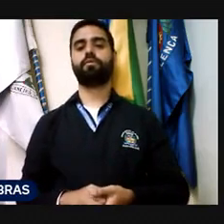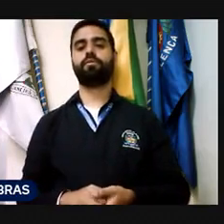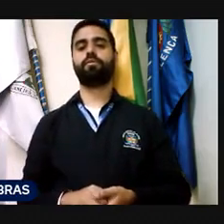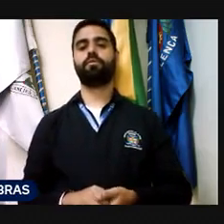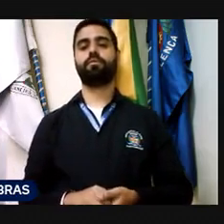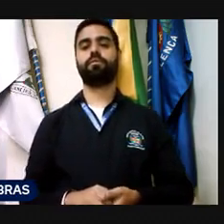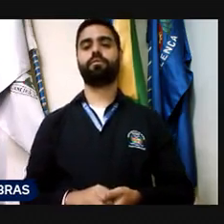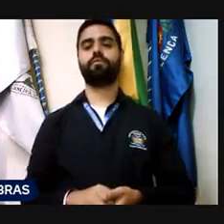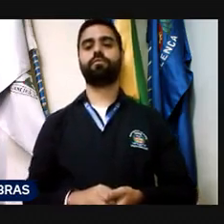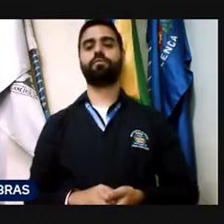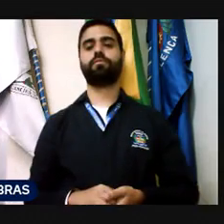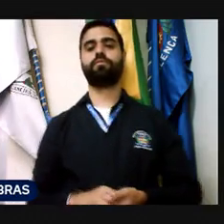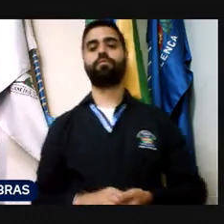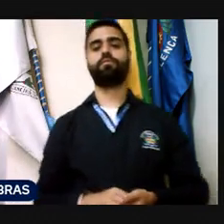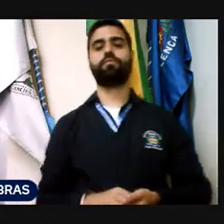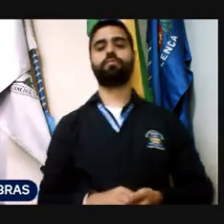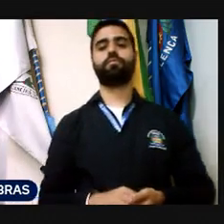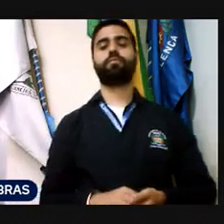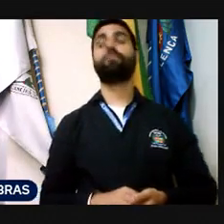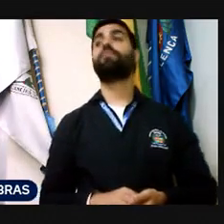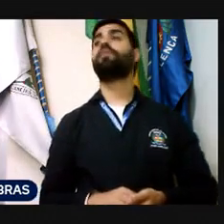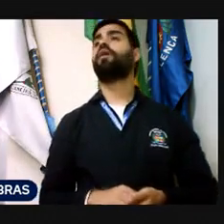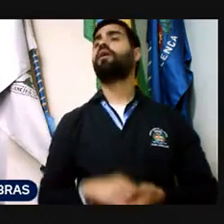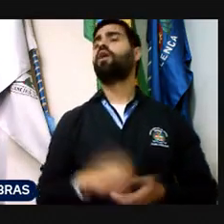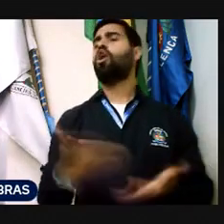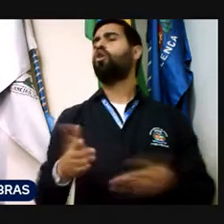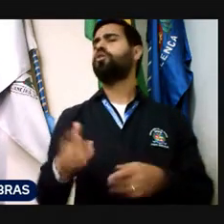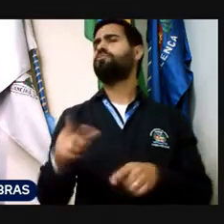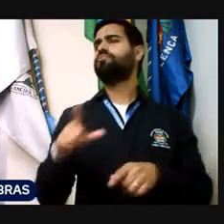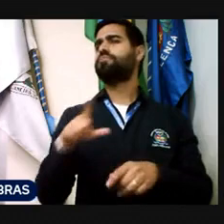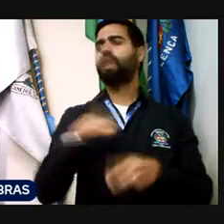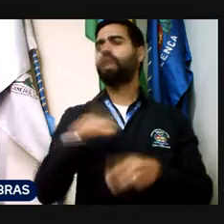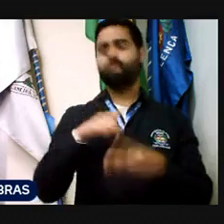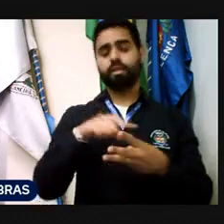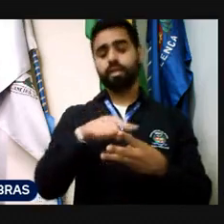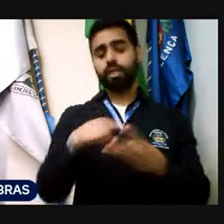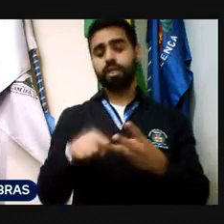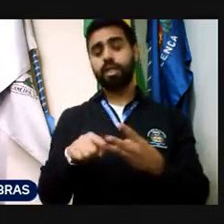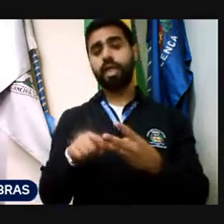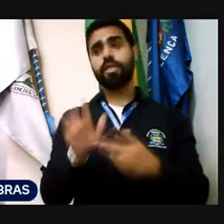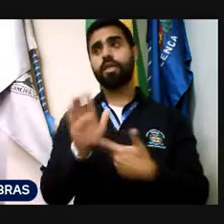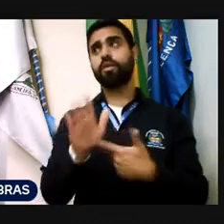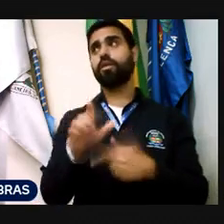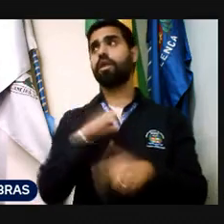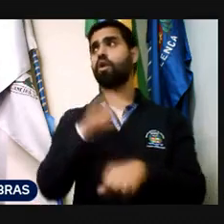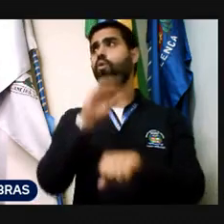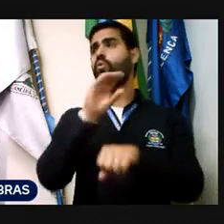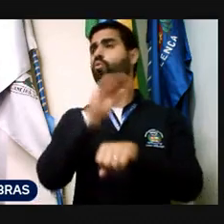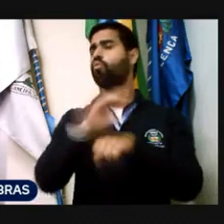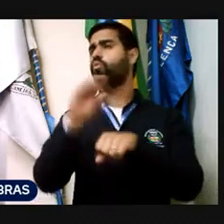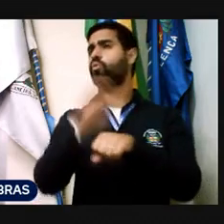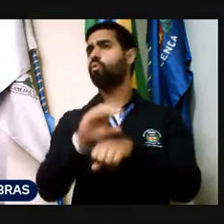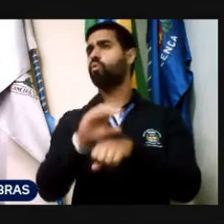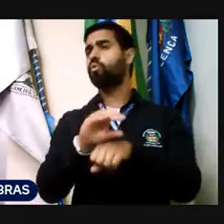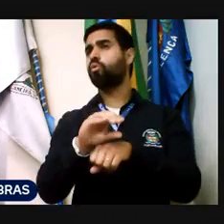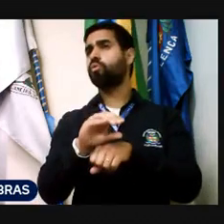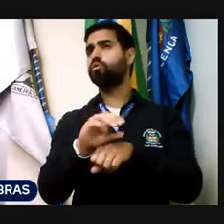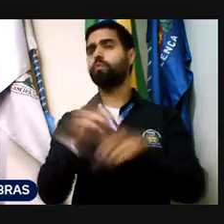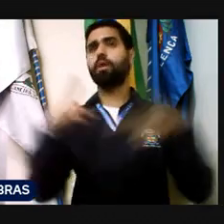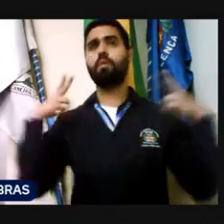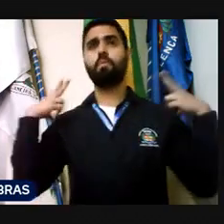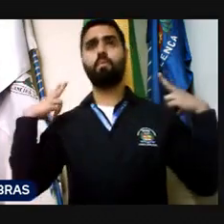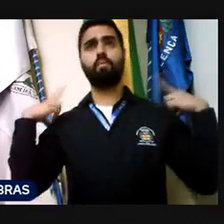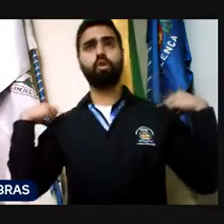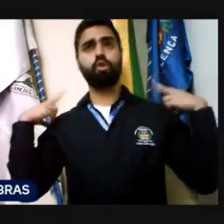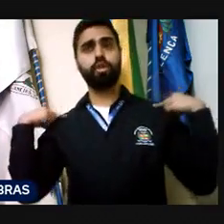Uma com relação a curso de capacitação para os motoristas da